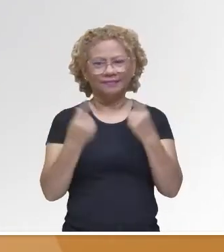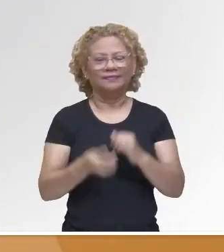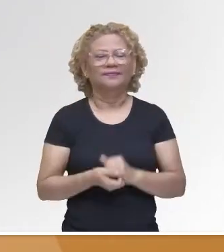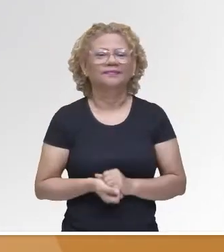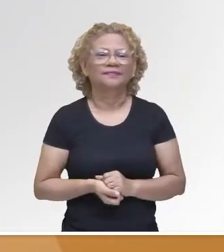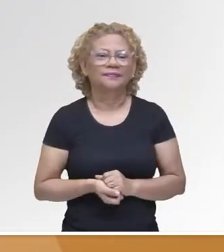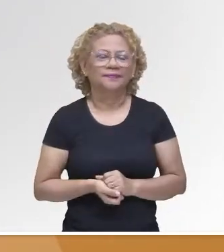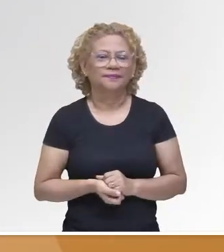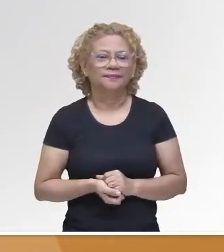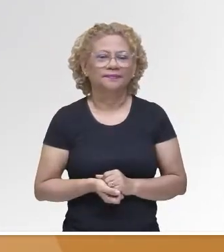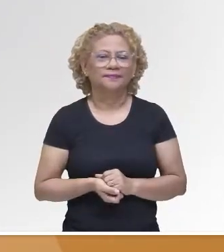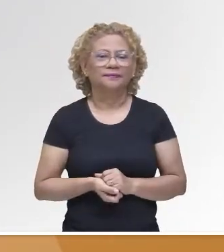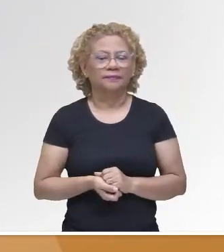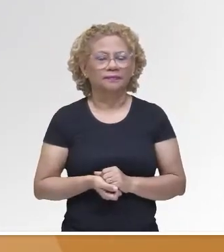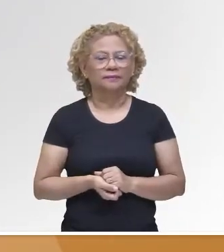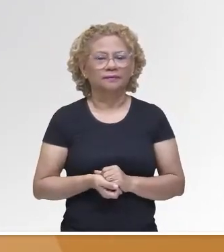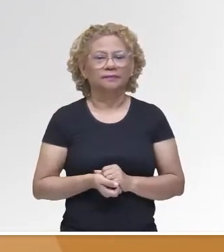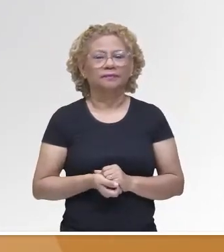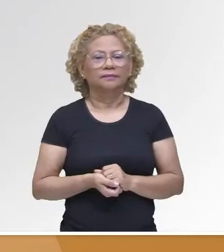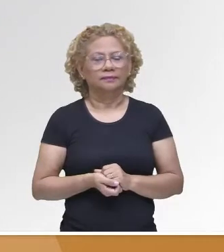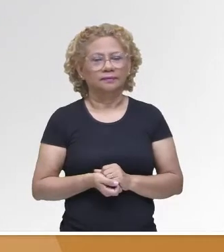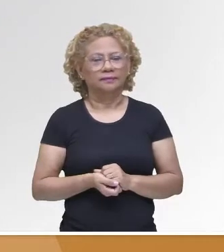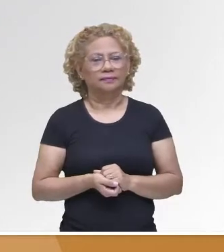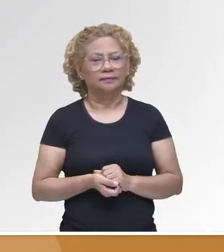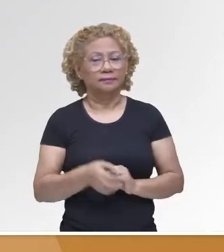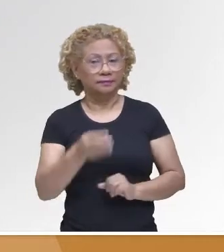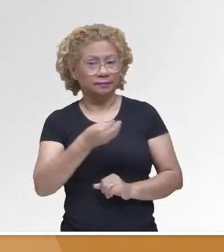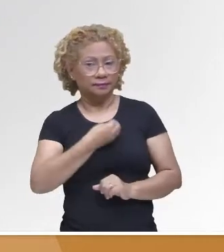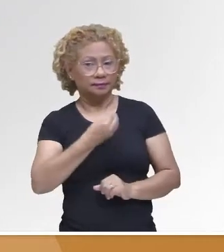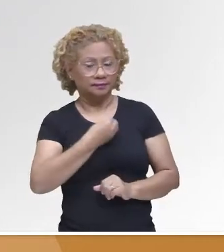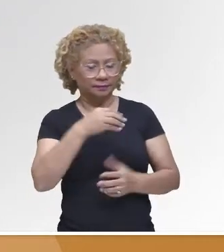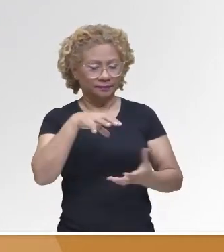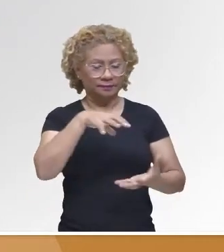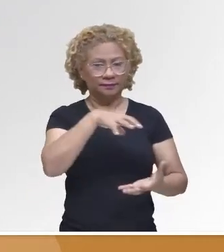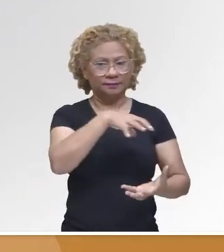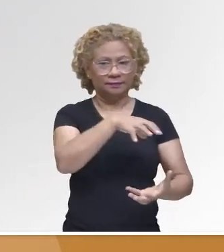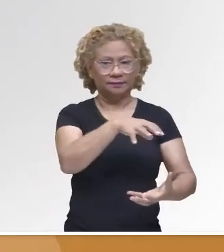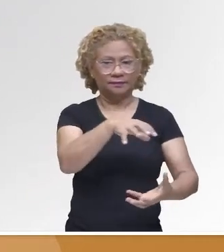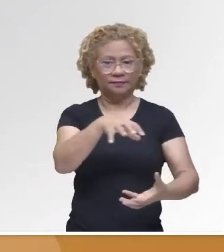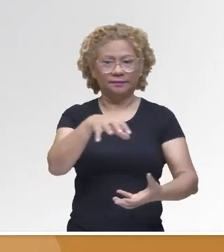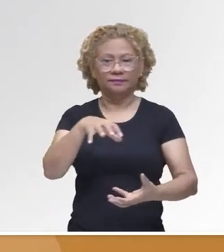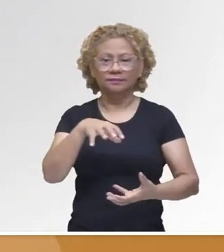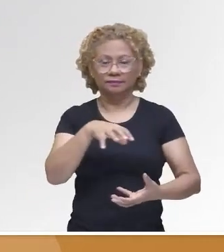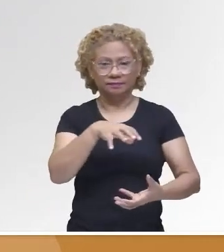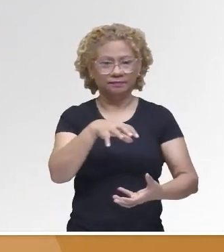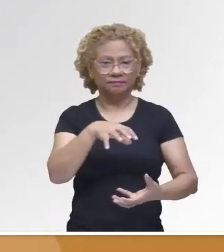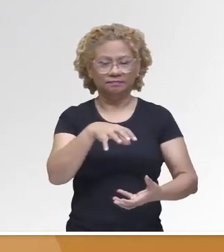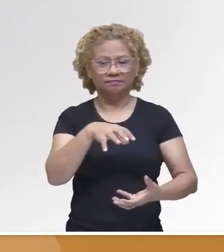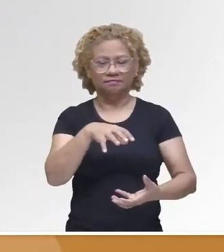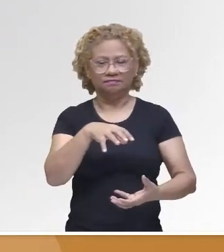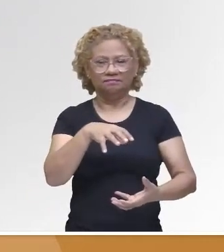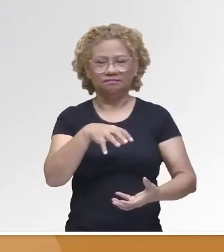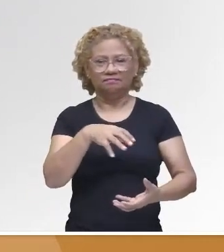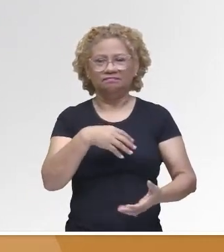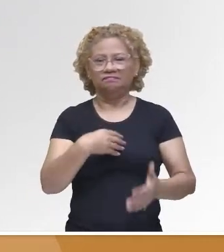Olha, nós estamos no mundo, né? Todos nós aqui, não importa se é branco,